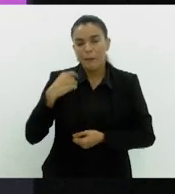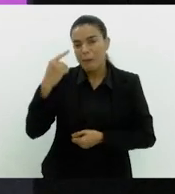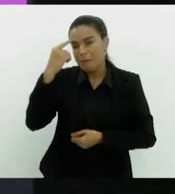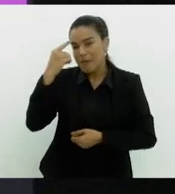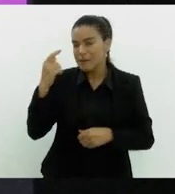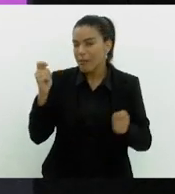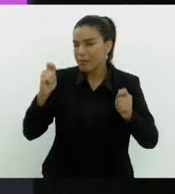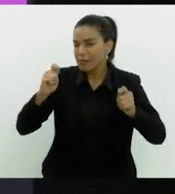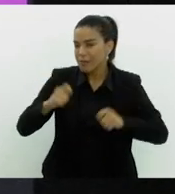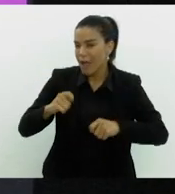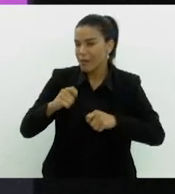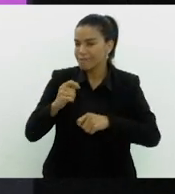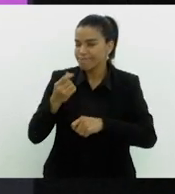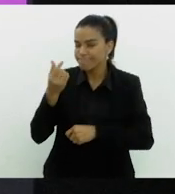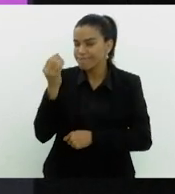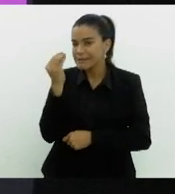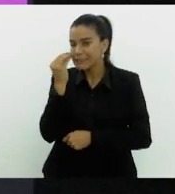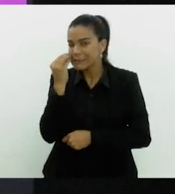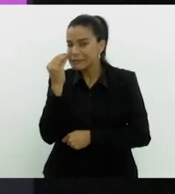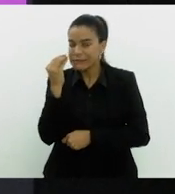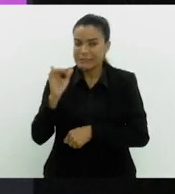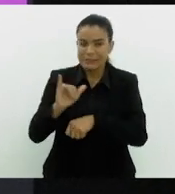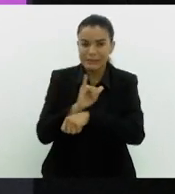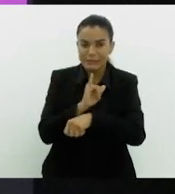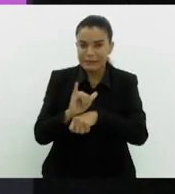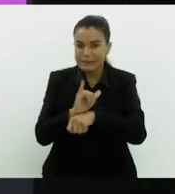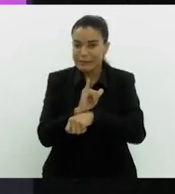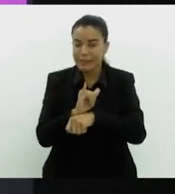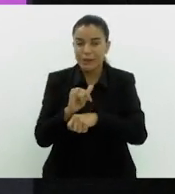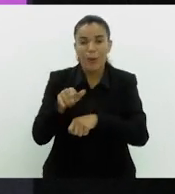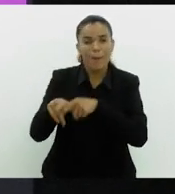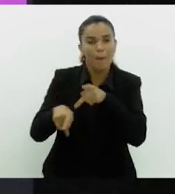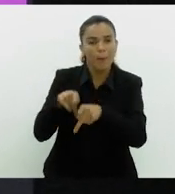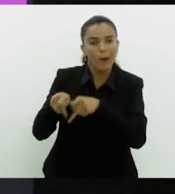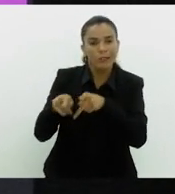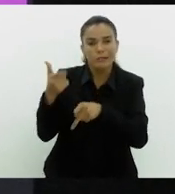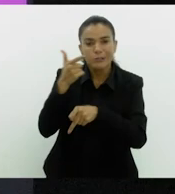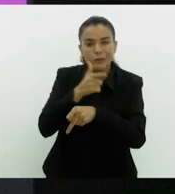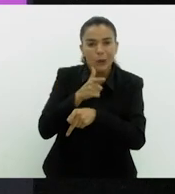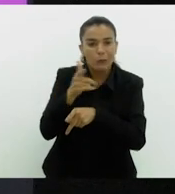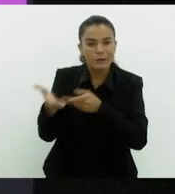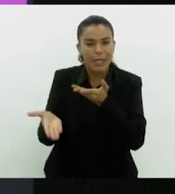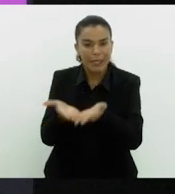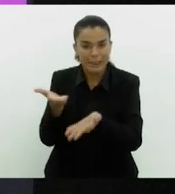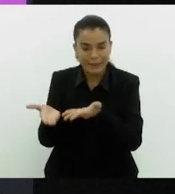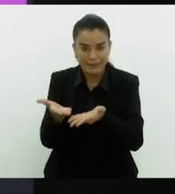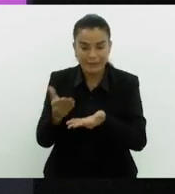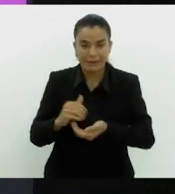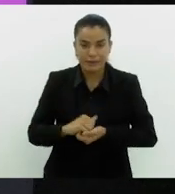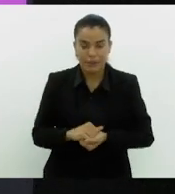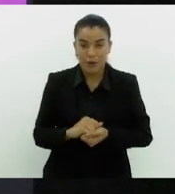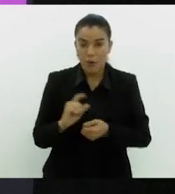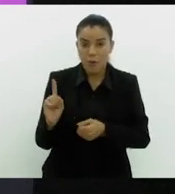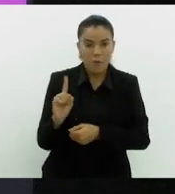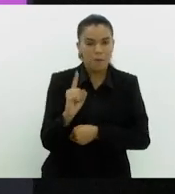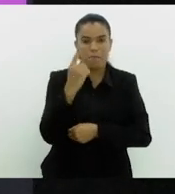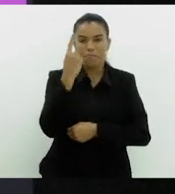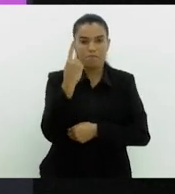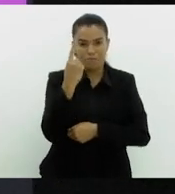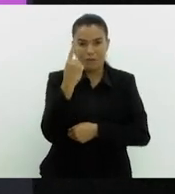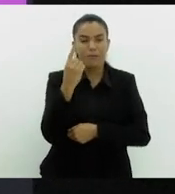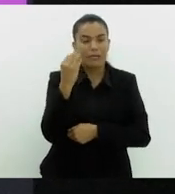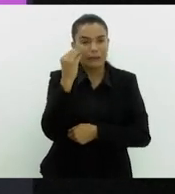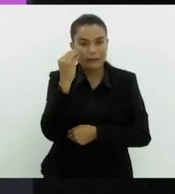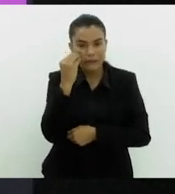ser feito a partir disso, né? A partir de um perfil de negligência, a gente começou a pensar que o primeiro passo era que